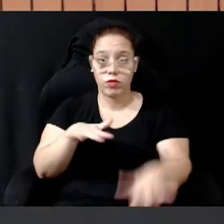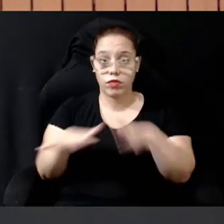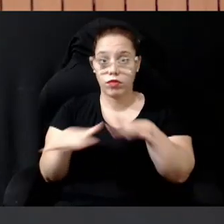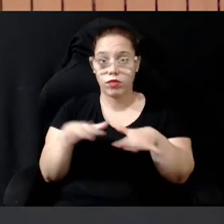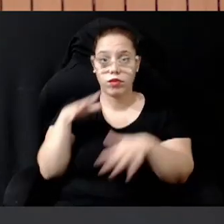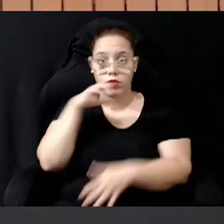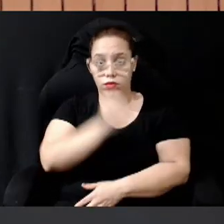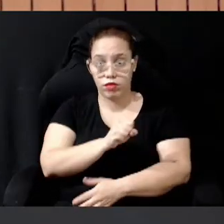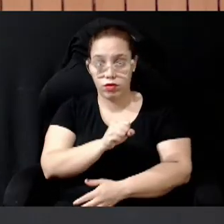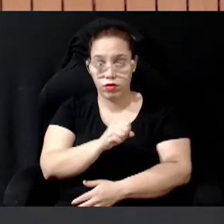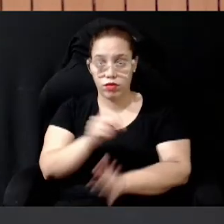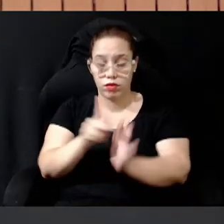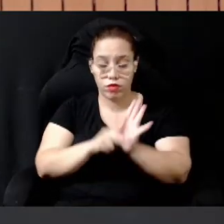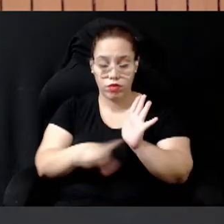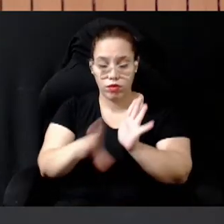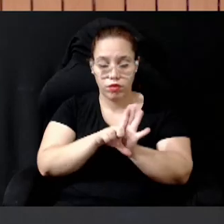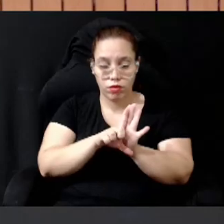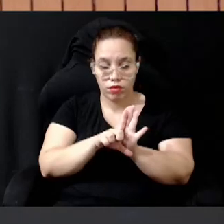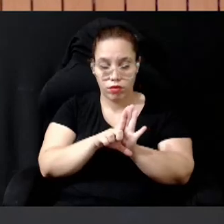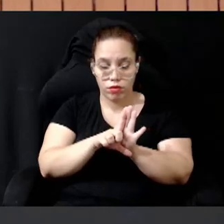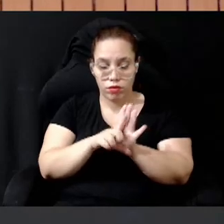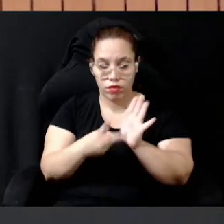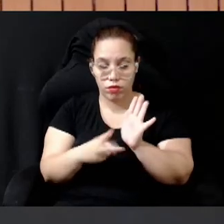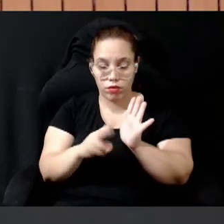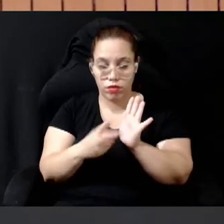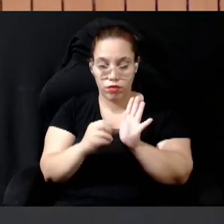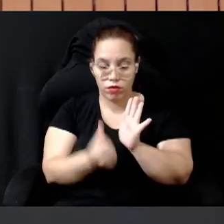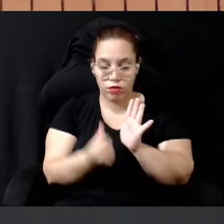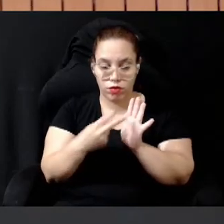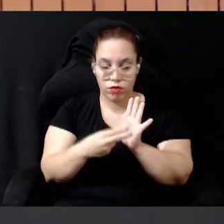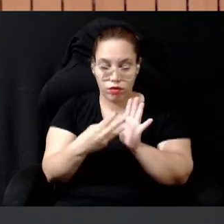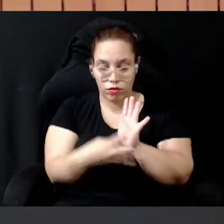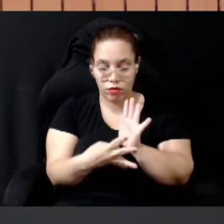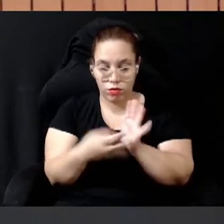do projeto de decreto legislativo 221/2024, processo